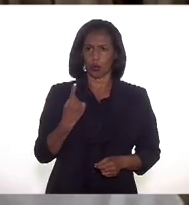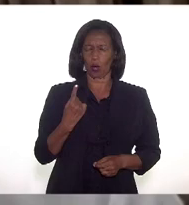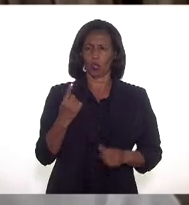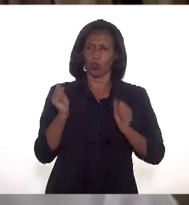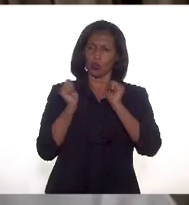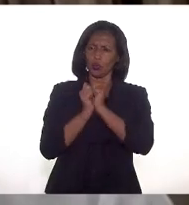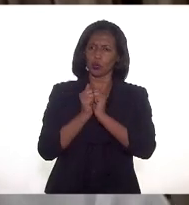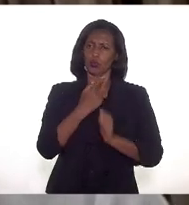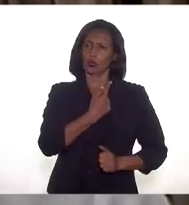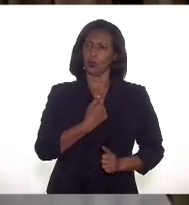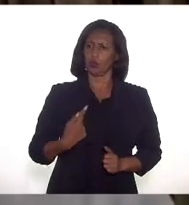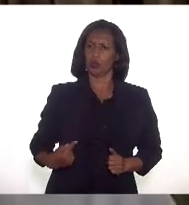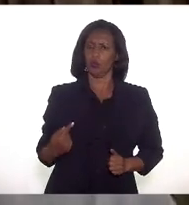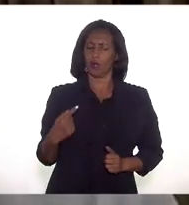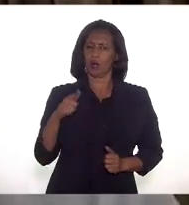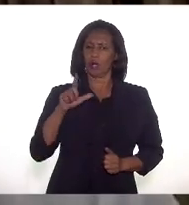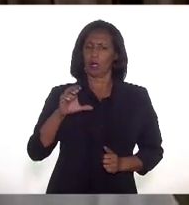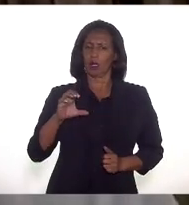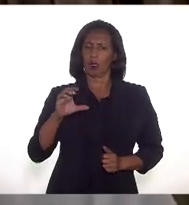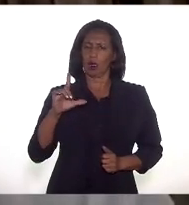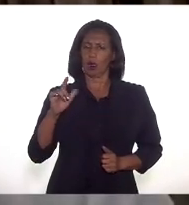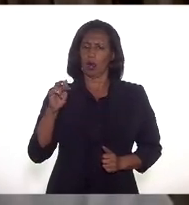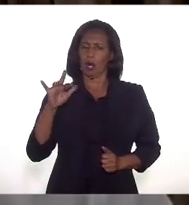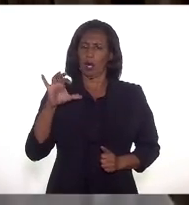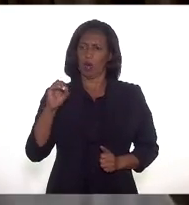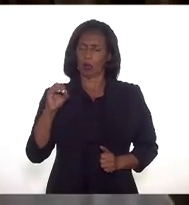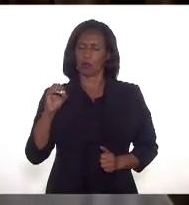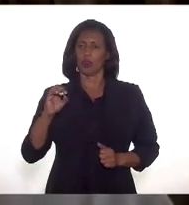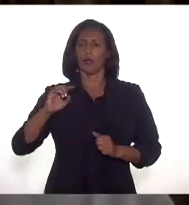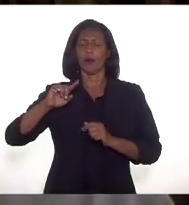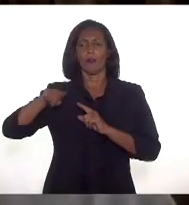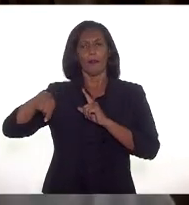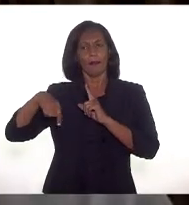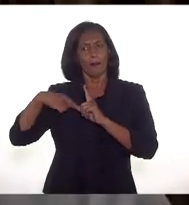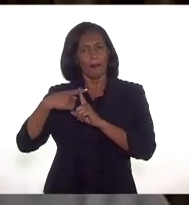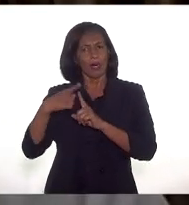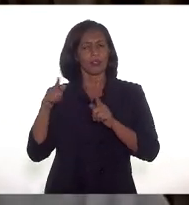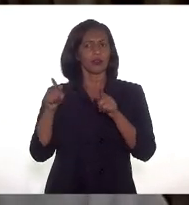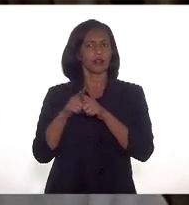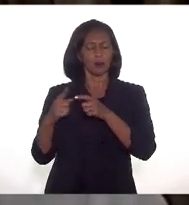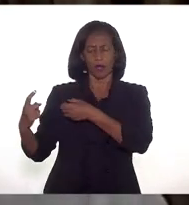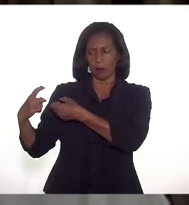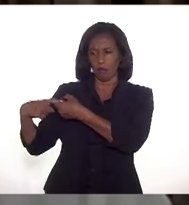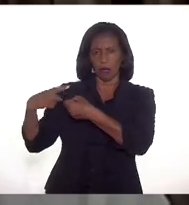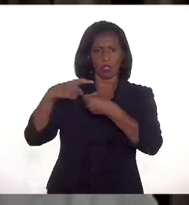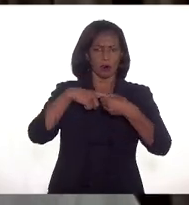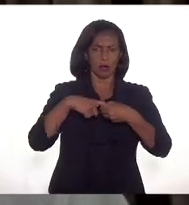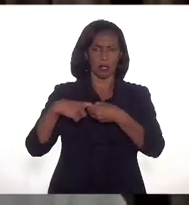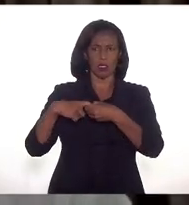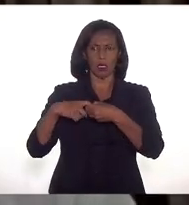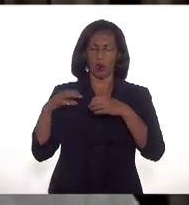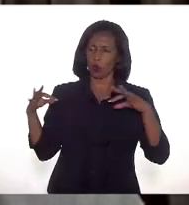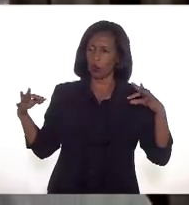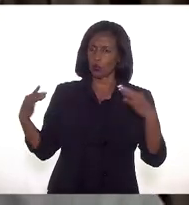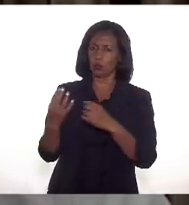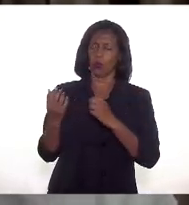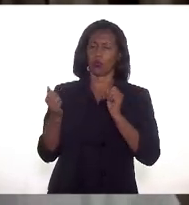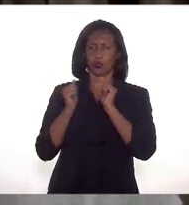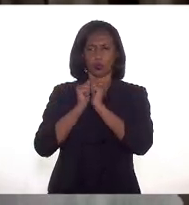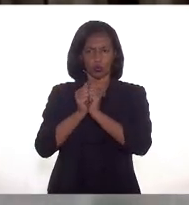governador Cláudio Castro, mas também da parceria que todos os senhores e senhoras têm feito